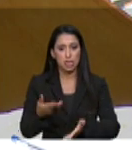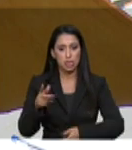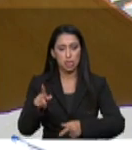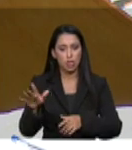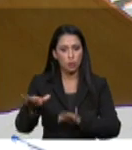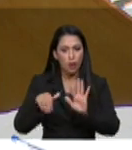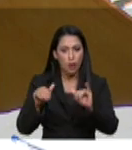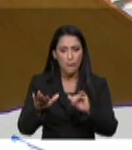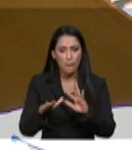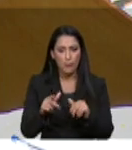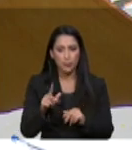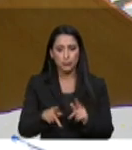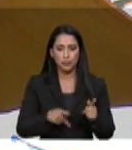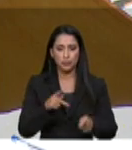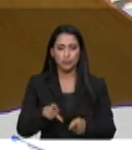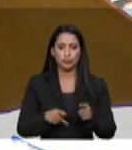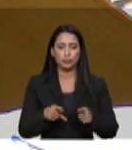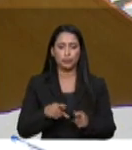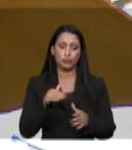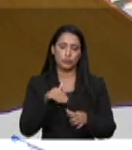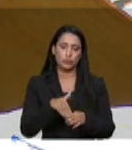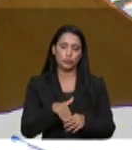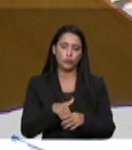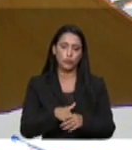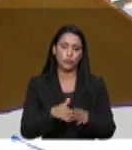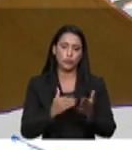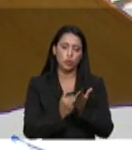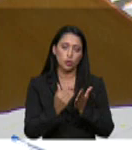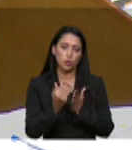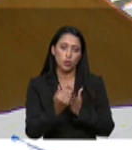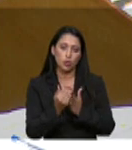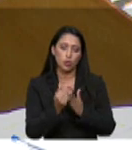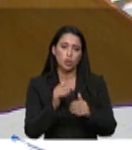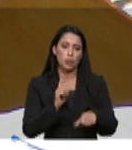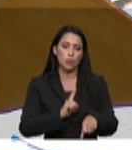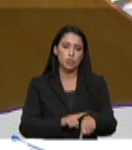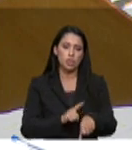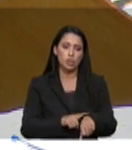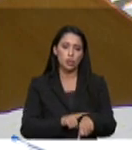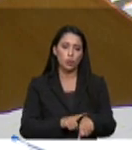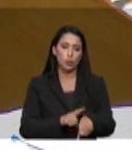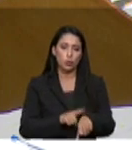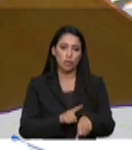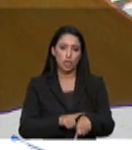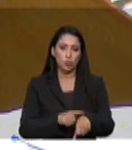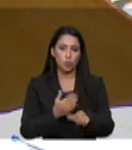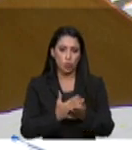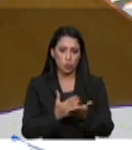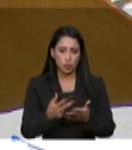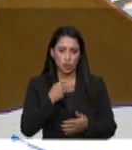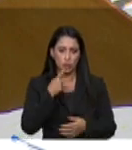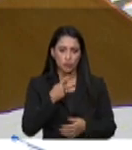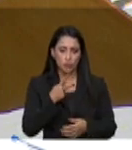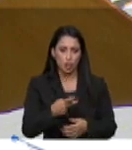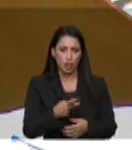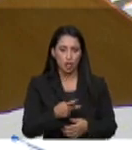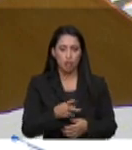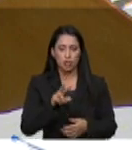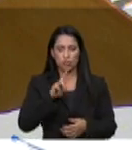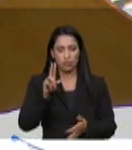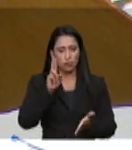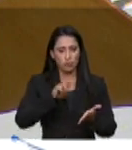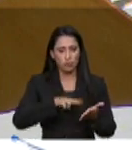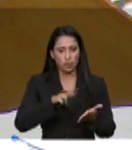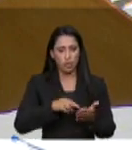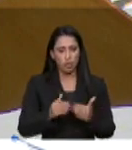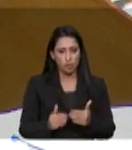e no voto o inicio indicando o tempo de início da fala e o final e o poupado